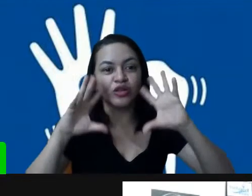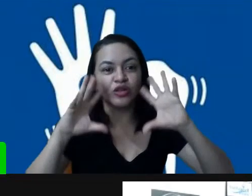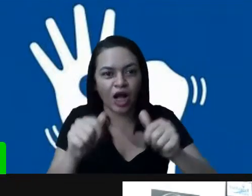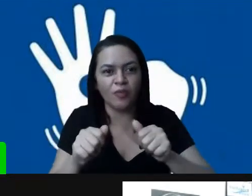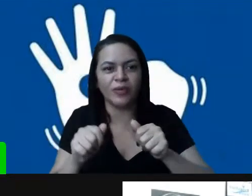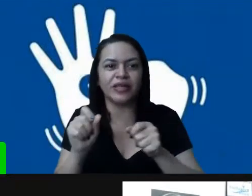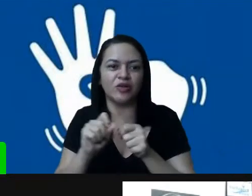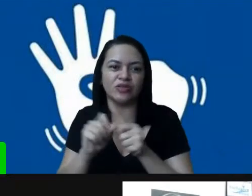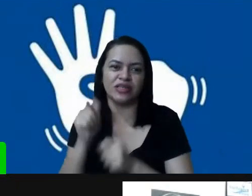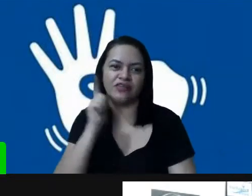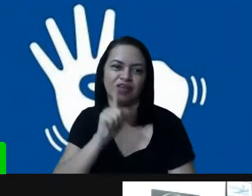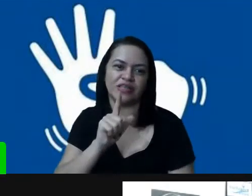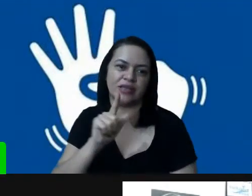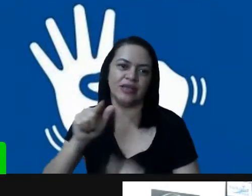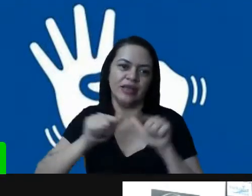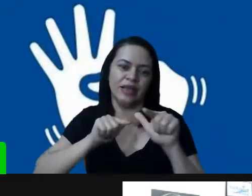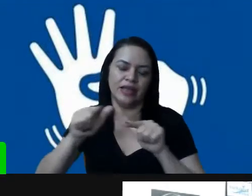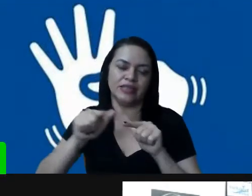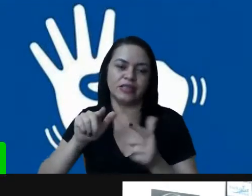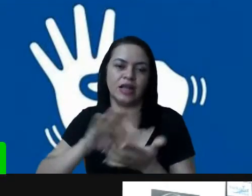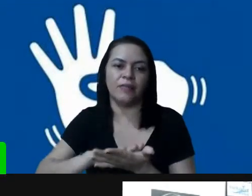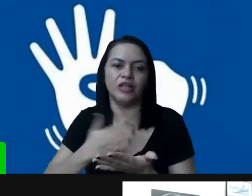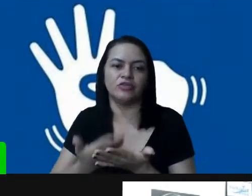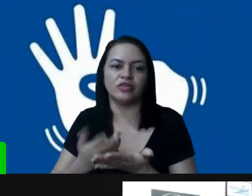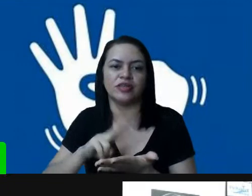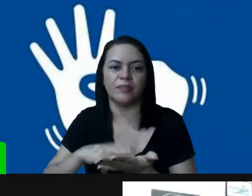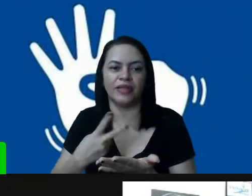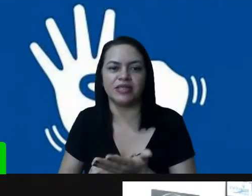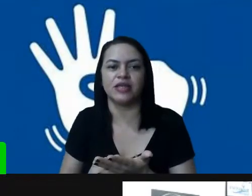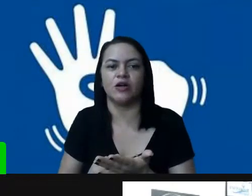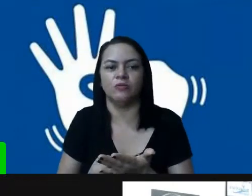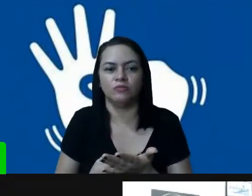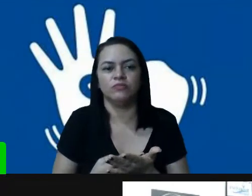atenção total para que ele consiga fazer esse trabalho.